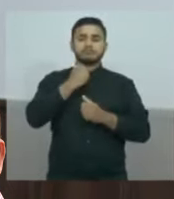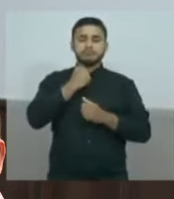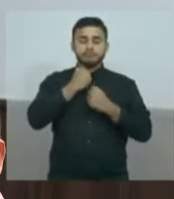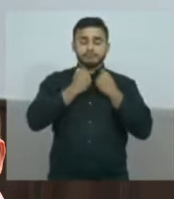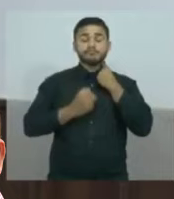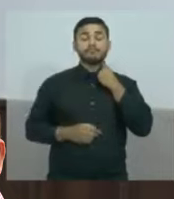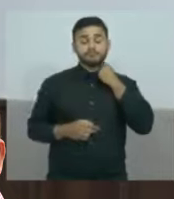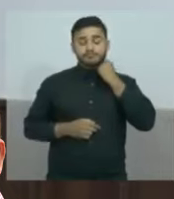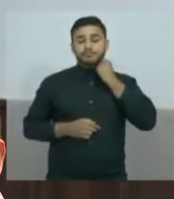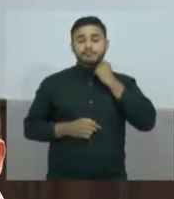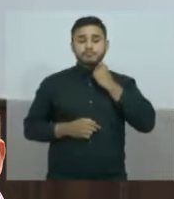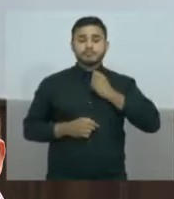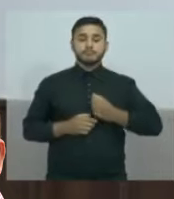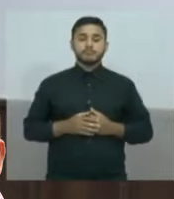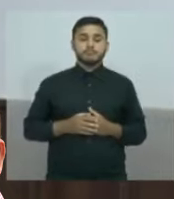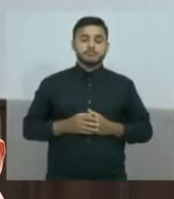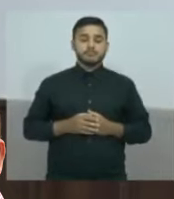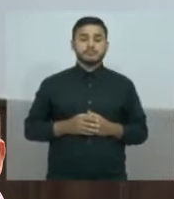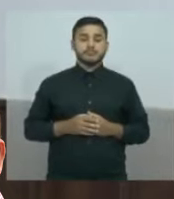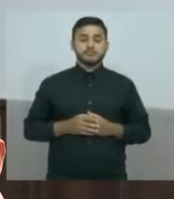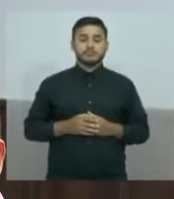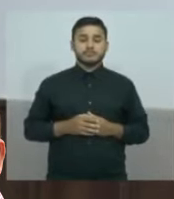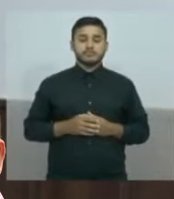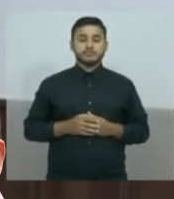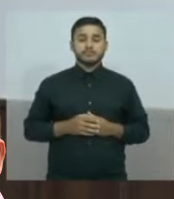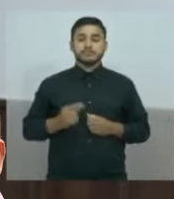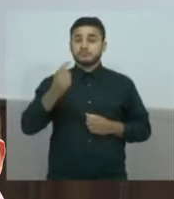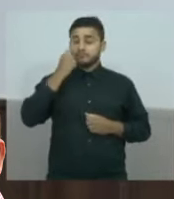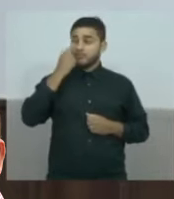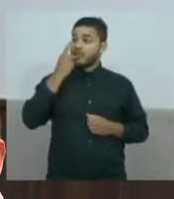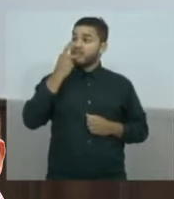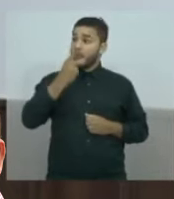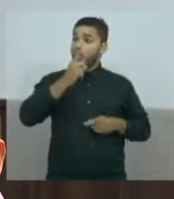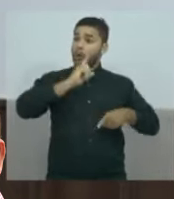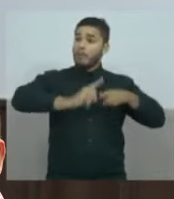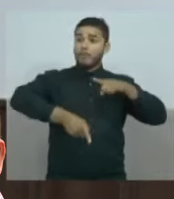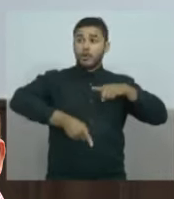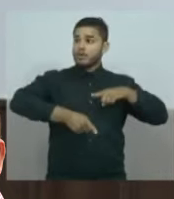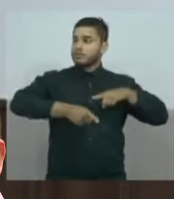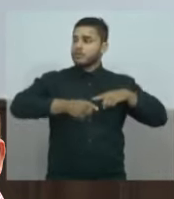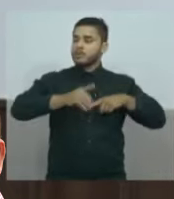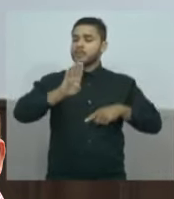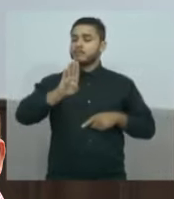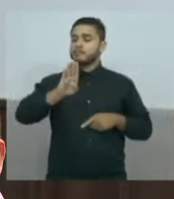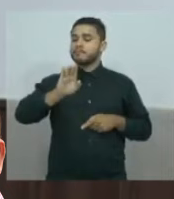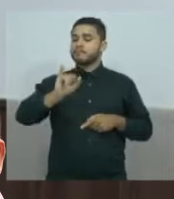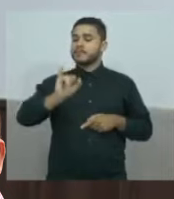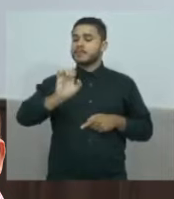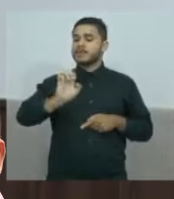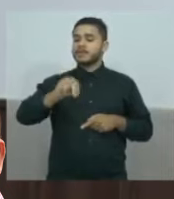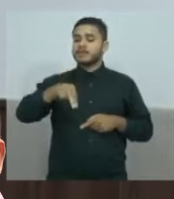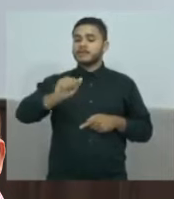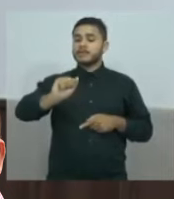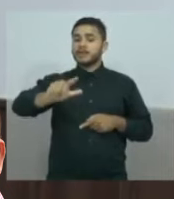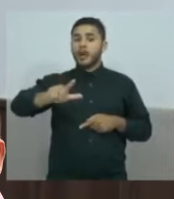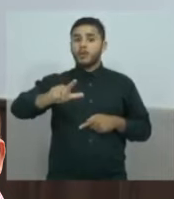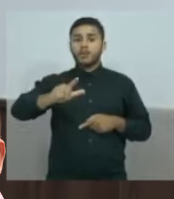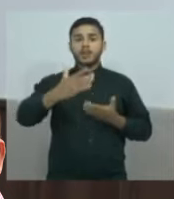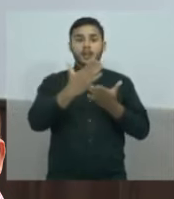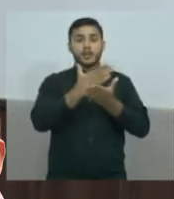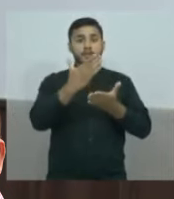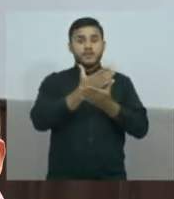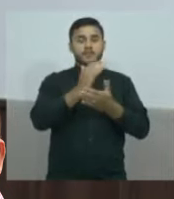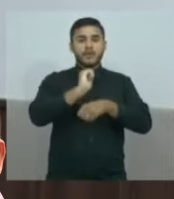prefeito a caçar a licença da Bienal, vereadora Ruth. Ora, eu queria lembrar que o